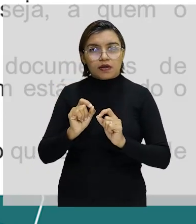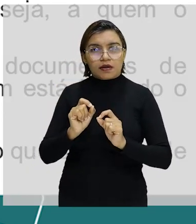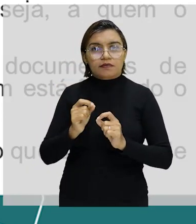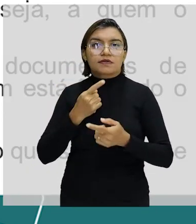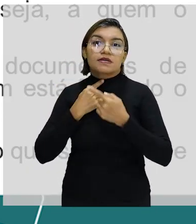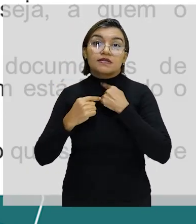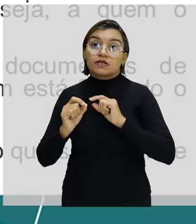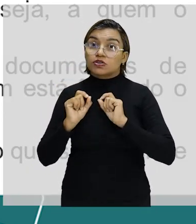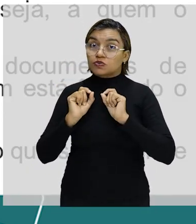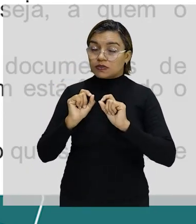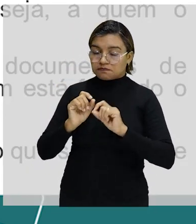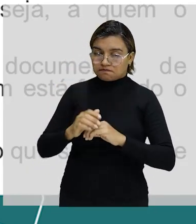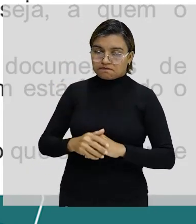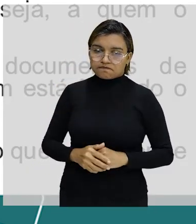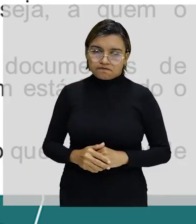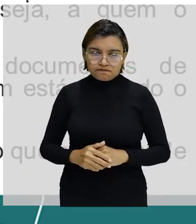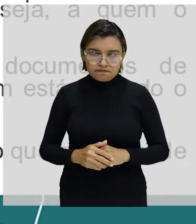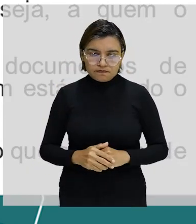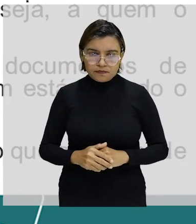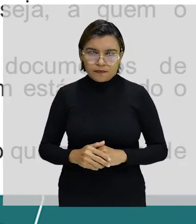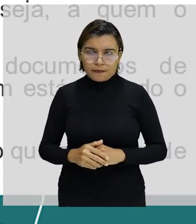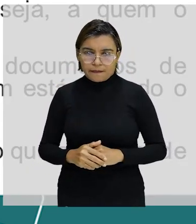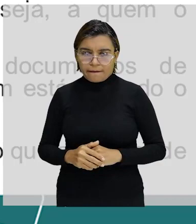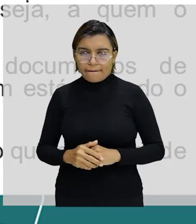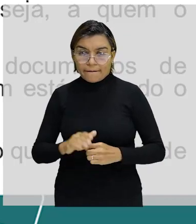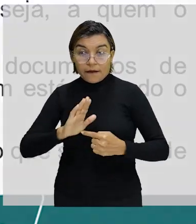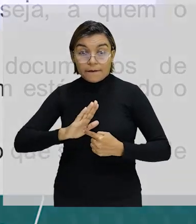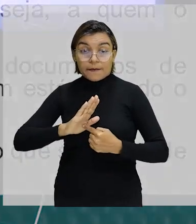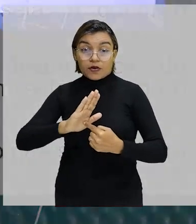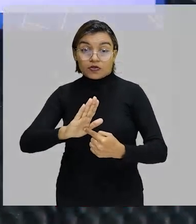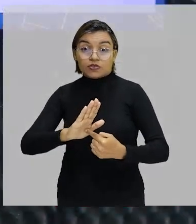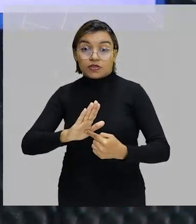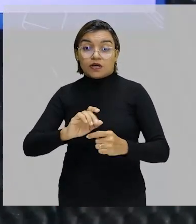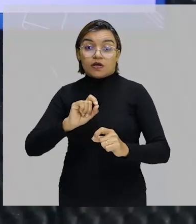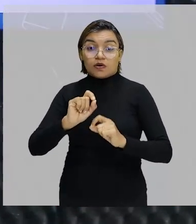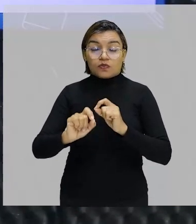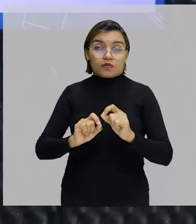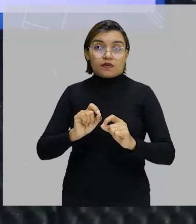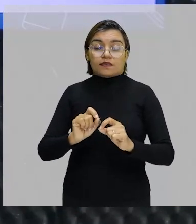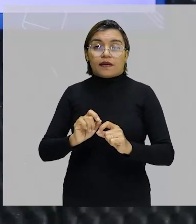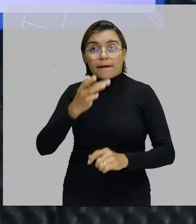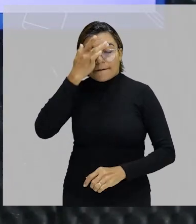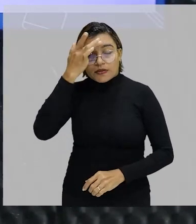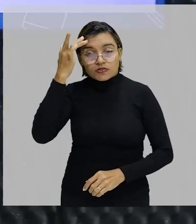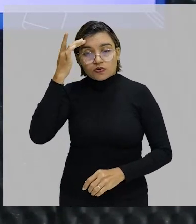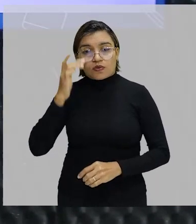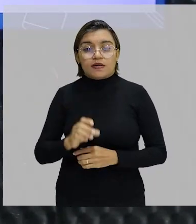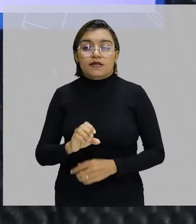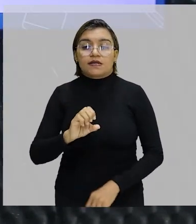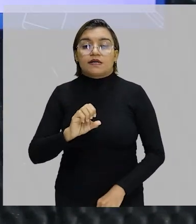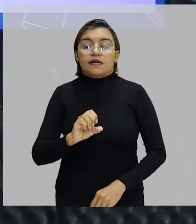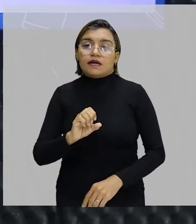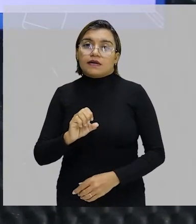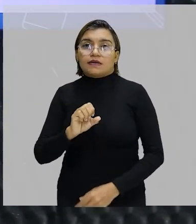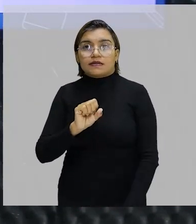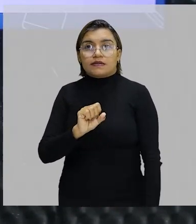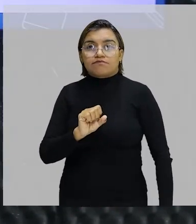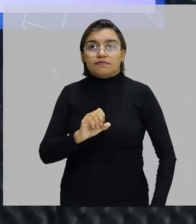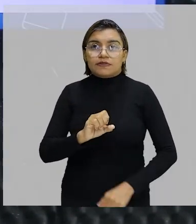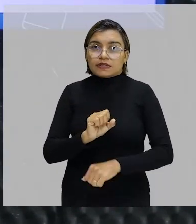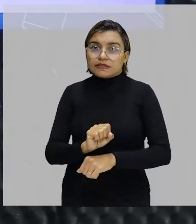olha o exemplo aí. Identificação do requerente, primeiramente o vocativo. Quem é que você vai falar? Senhor